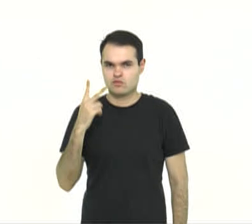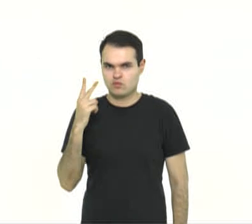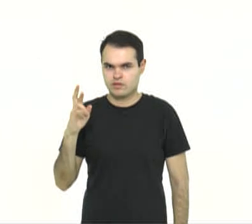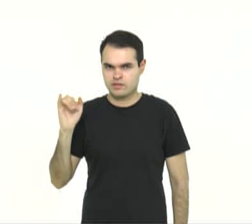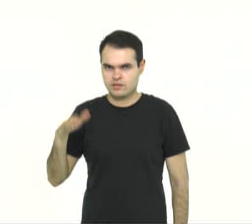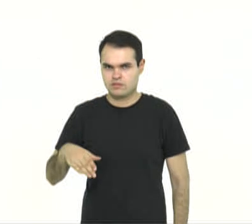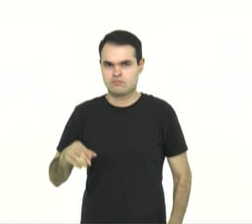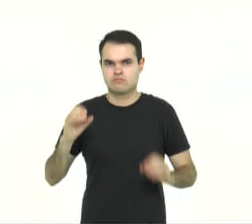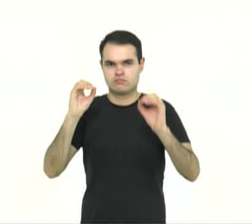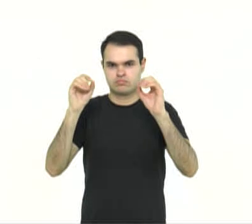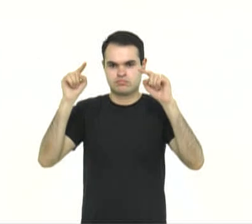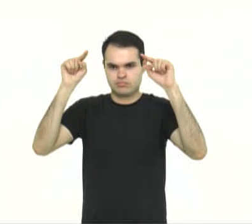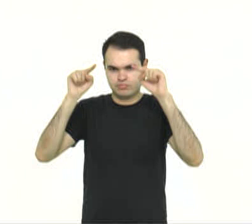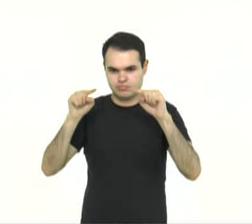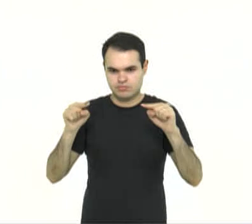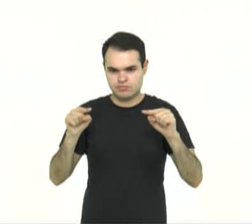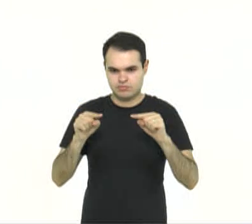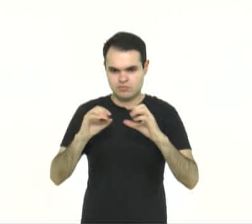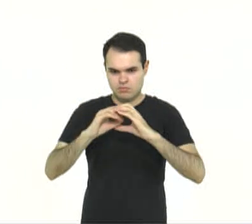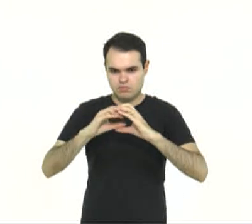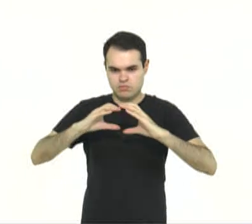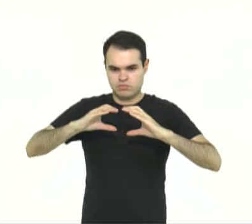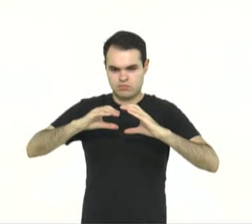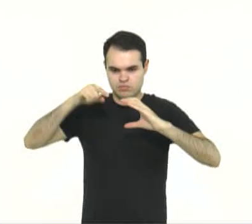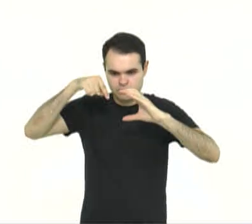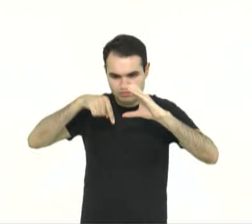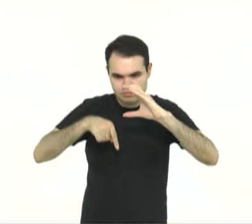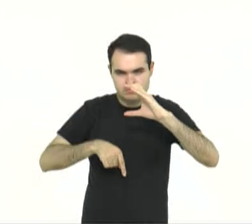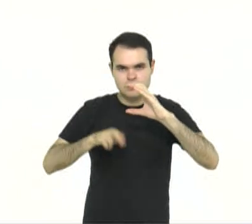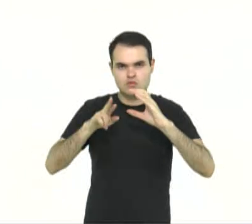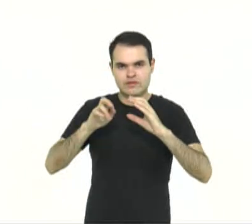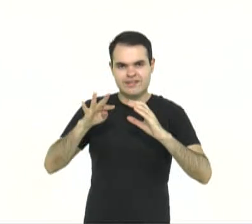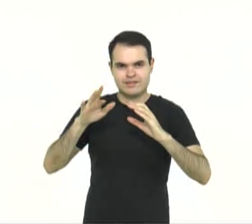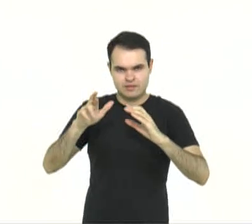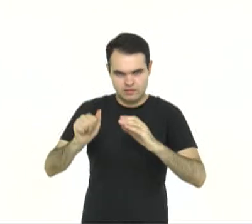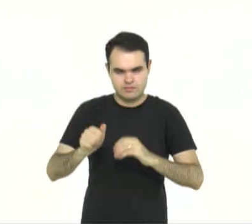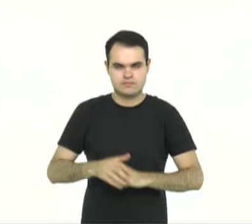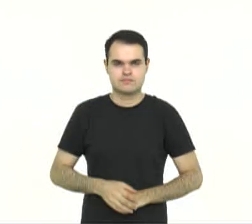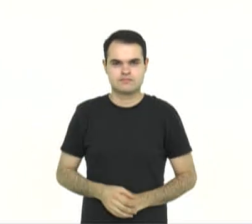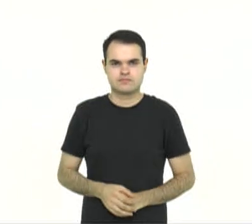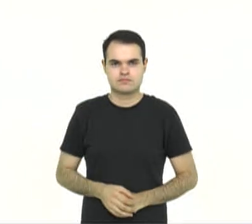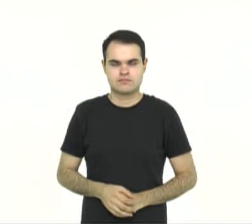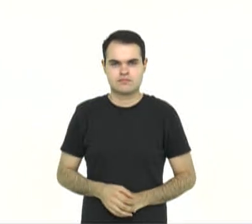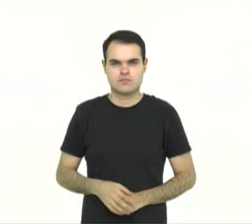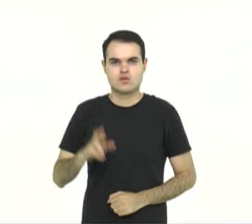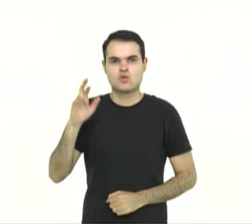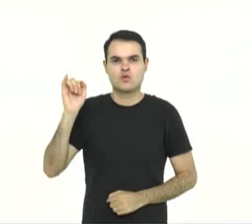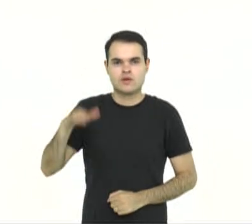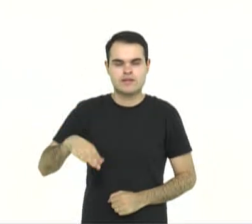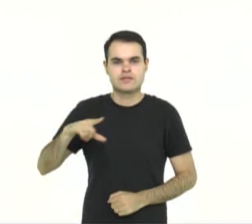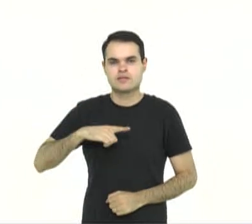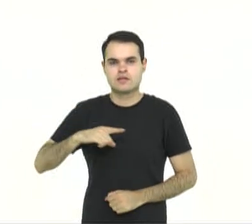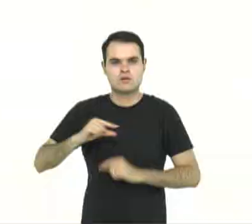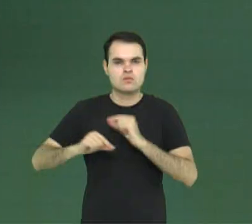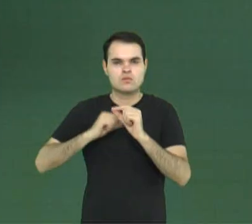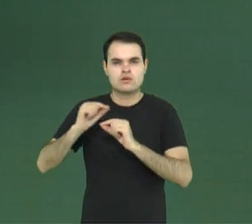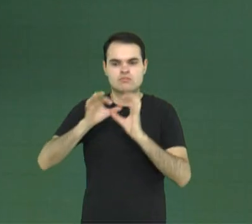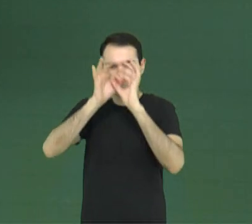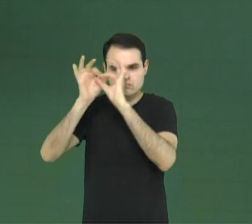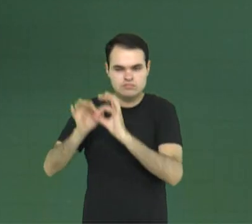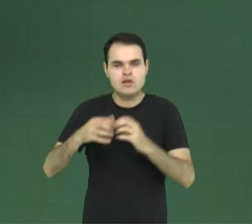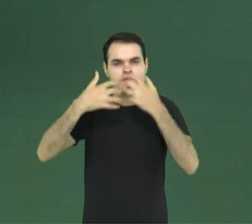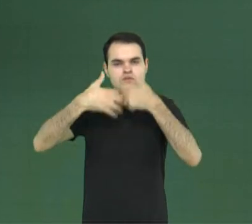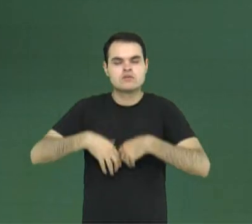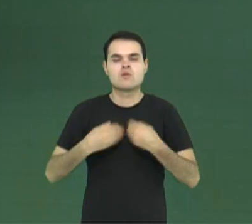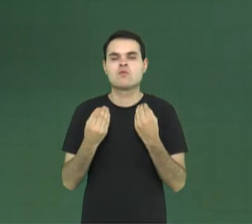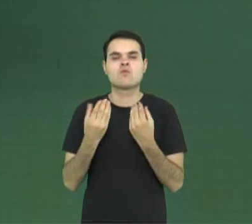vias uriníferas, pelvis renais, uréteres, bexigas urinárias e uretra. Os rins apresentam como unidade funcional. Acabei de falar o